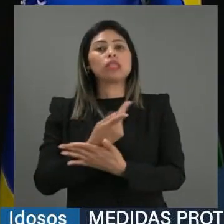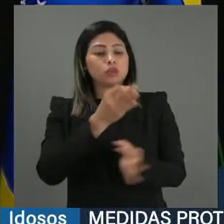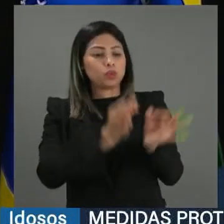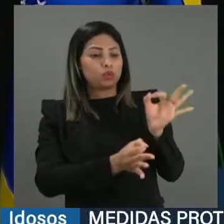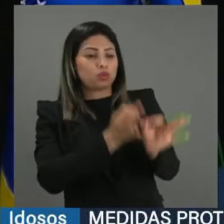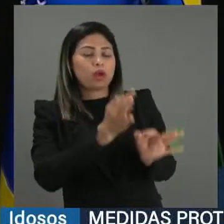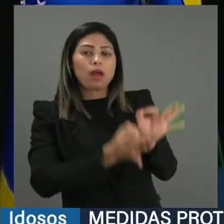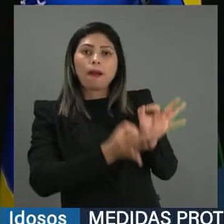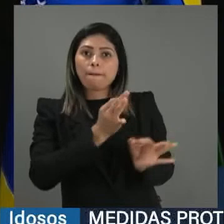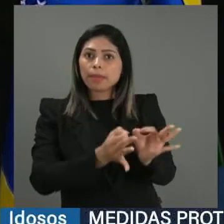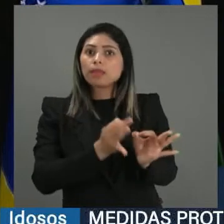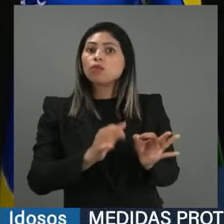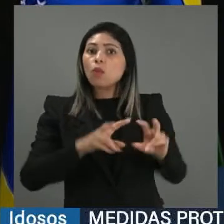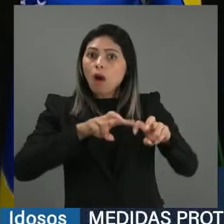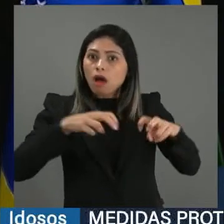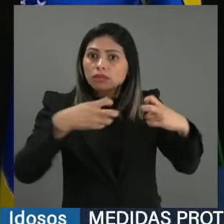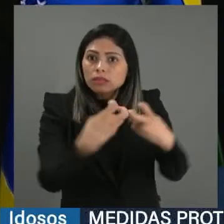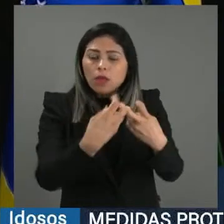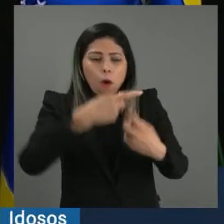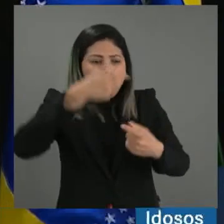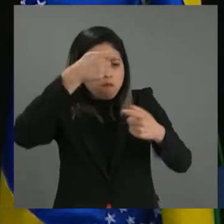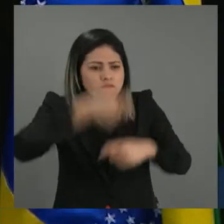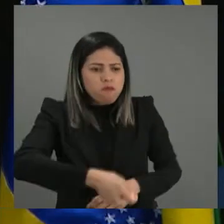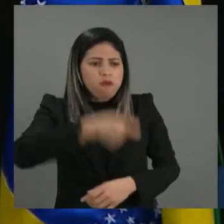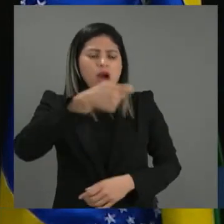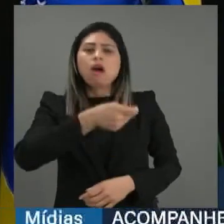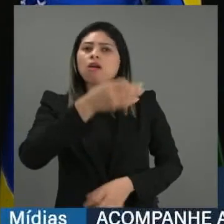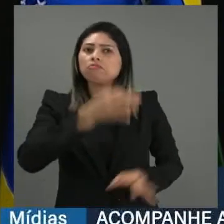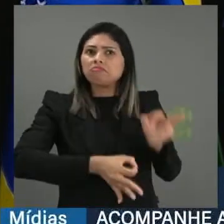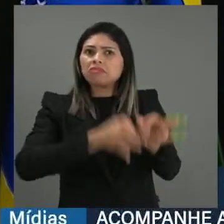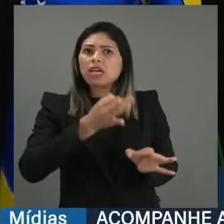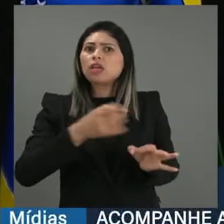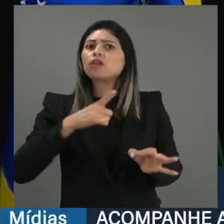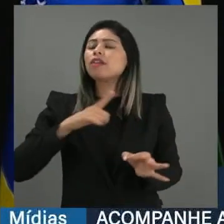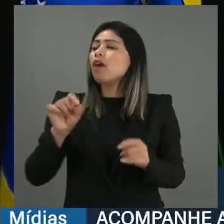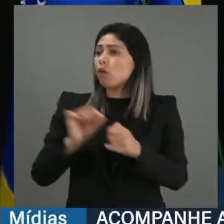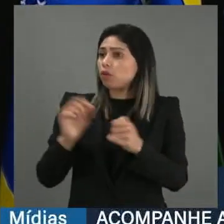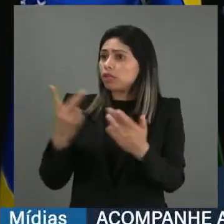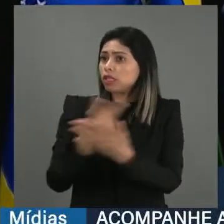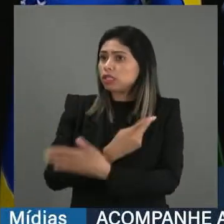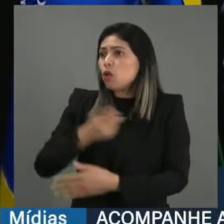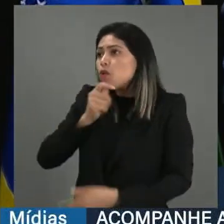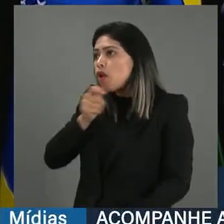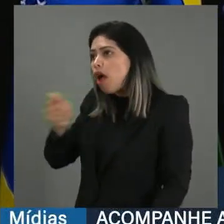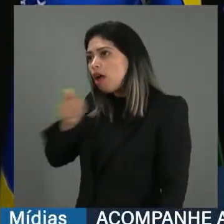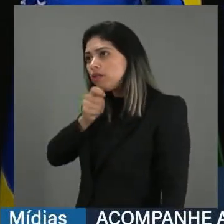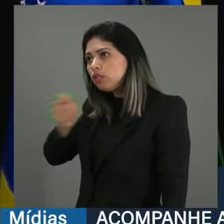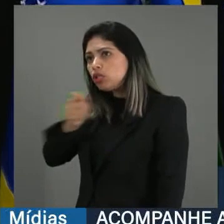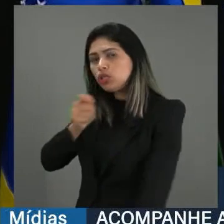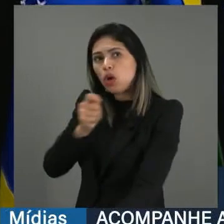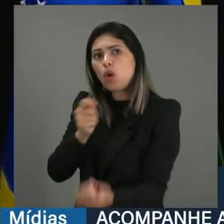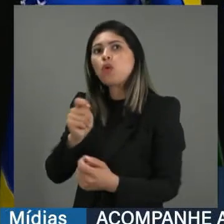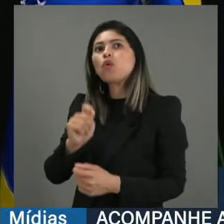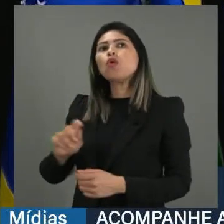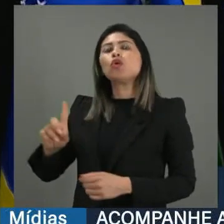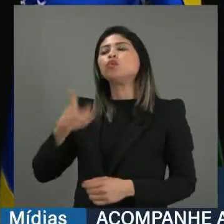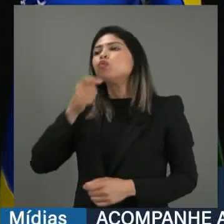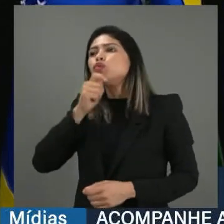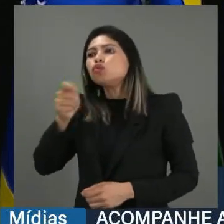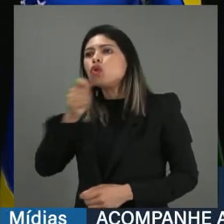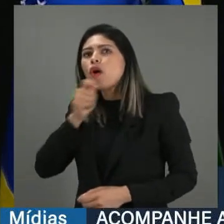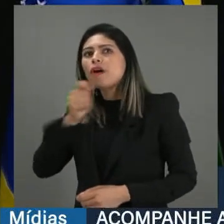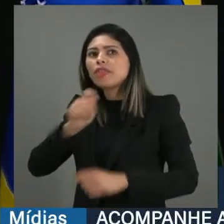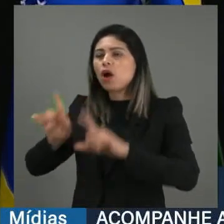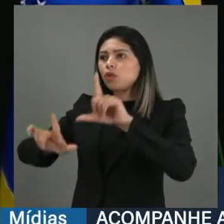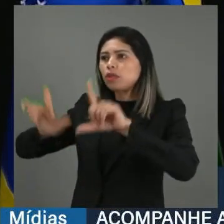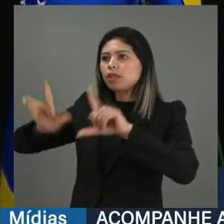função de declarações feitas numa entrevista publicada pelo jornal Diário de Pernambuco em